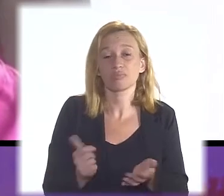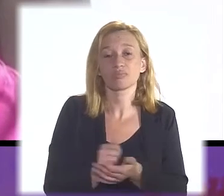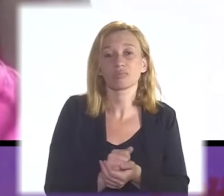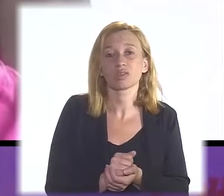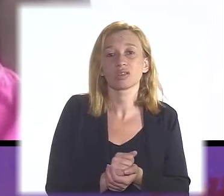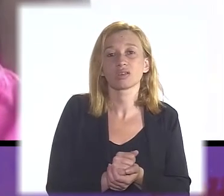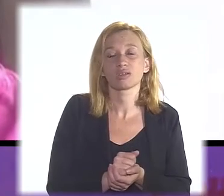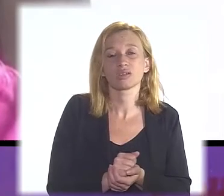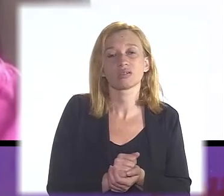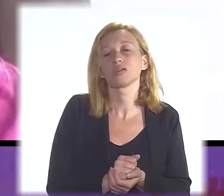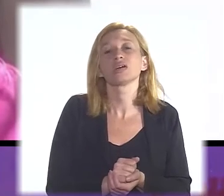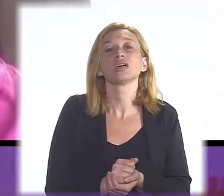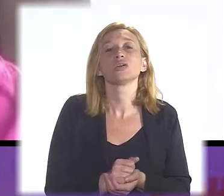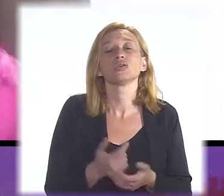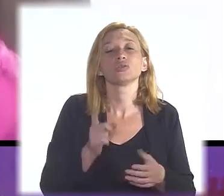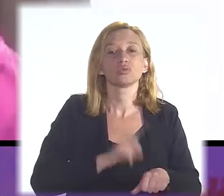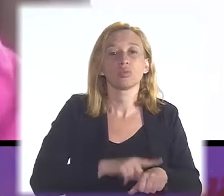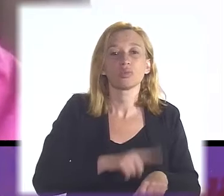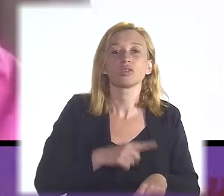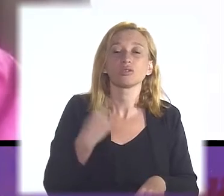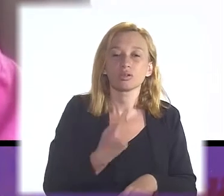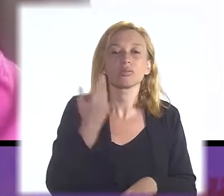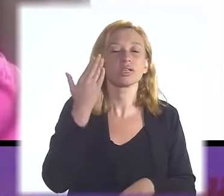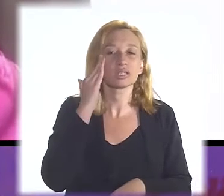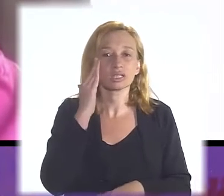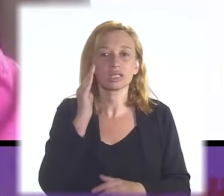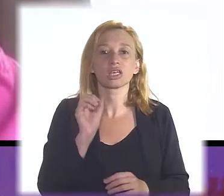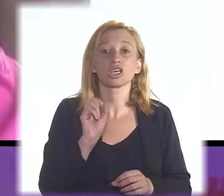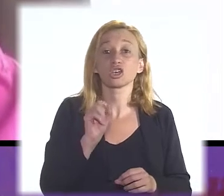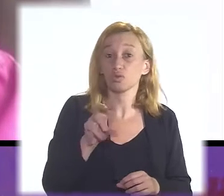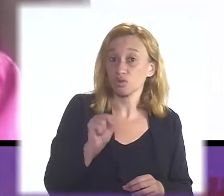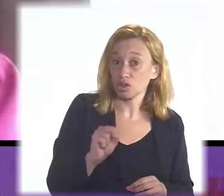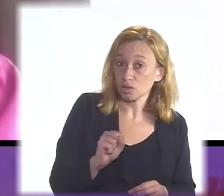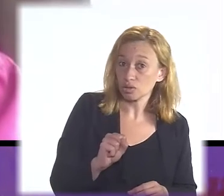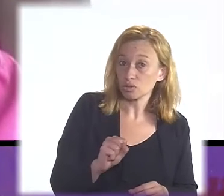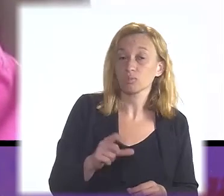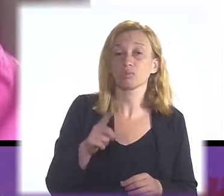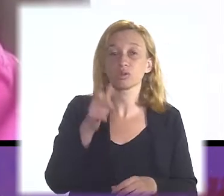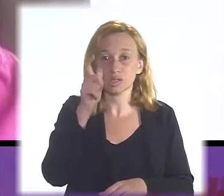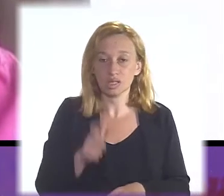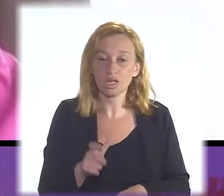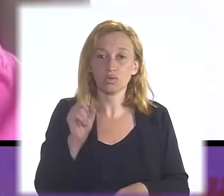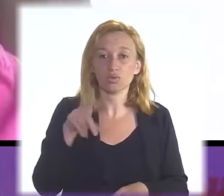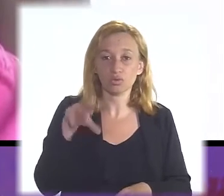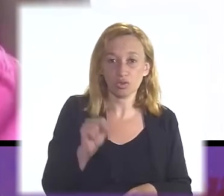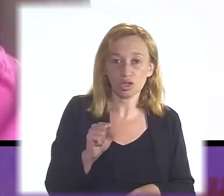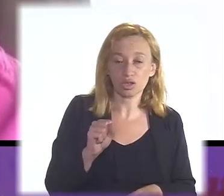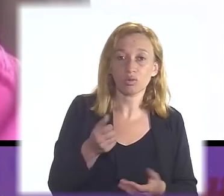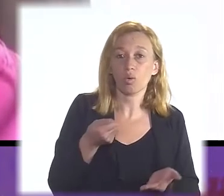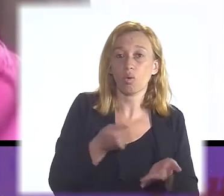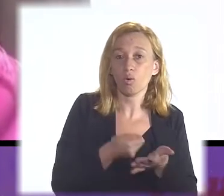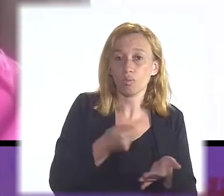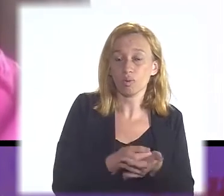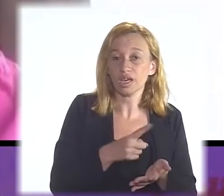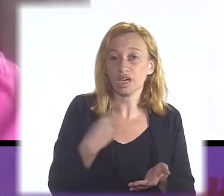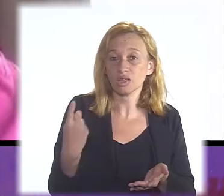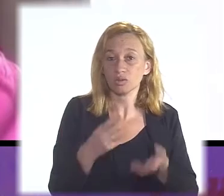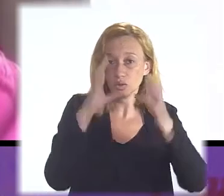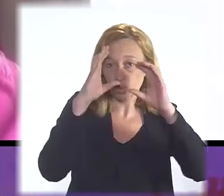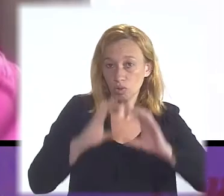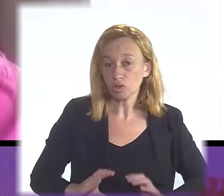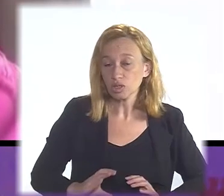isso no momento. Então, o que a gente precisa entender é que o vírus por ser um vírus endêmico, nos obriga